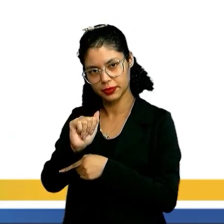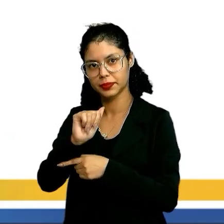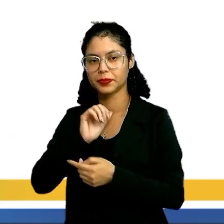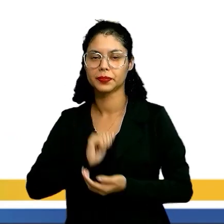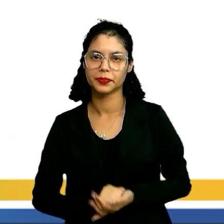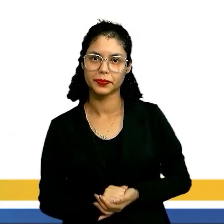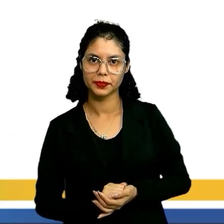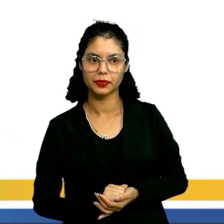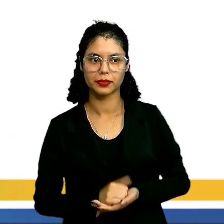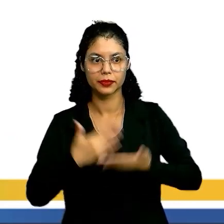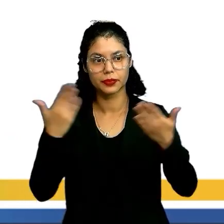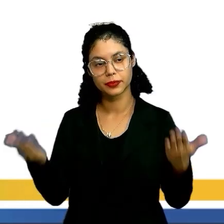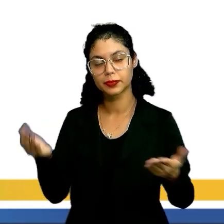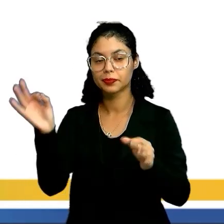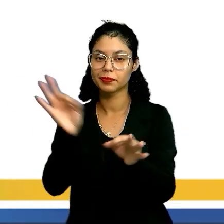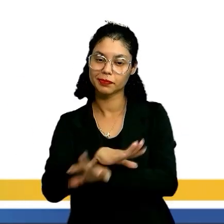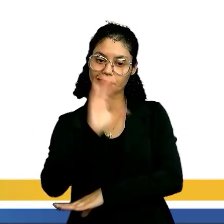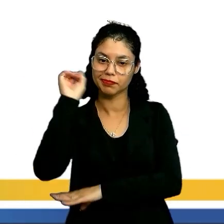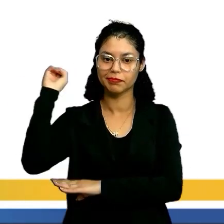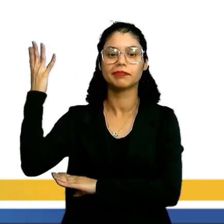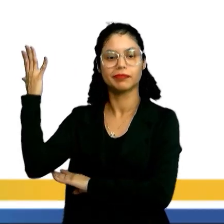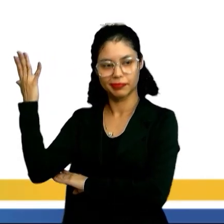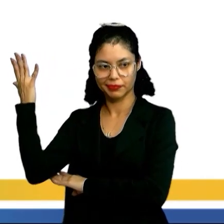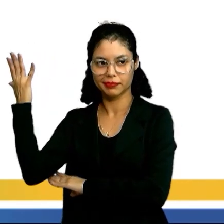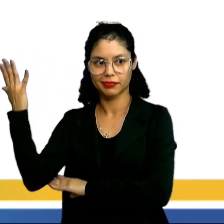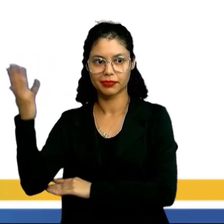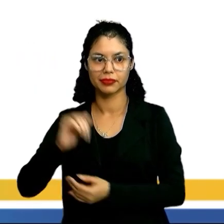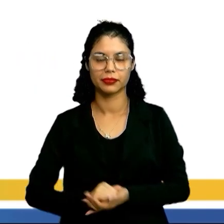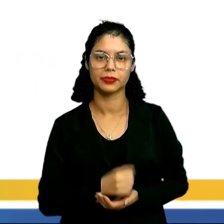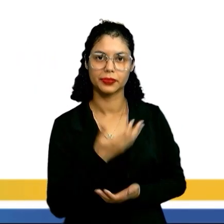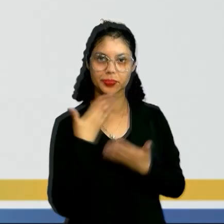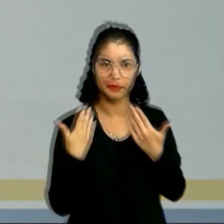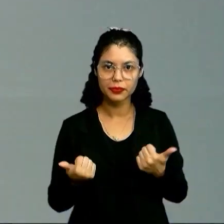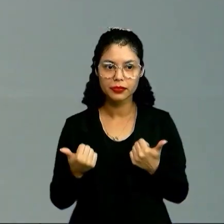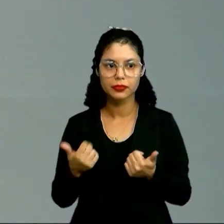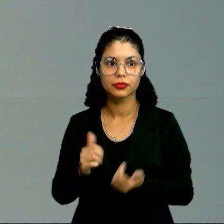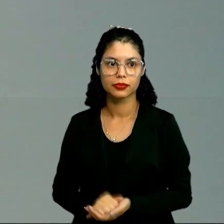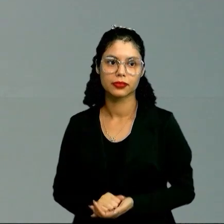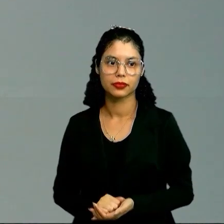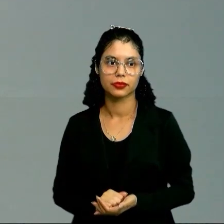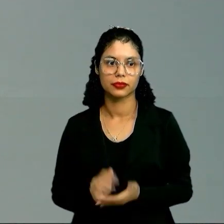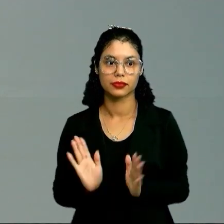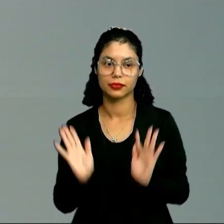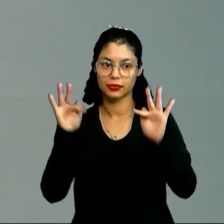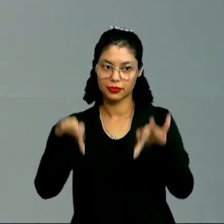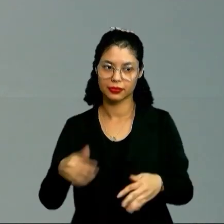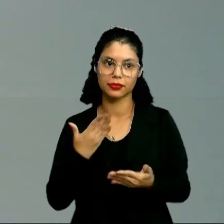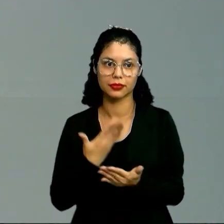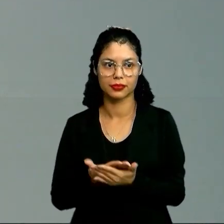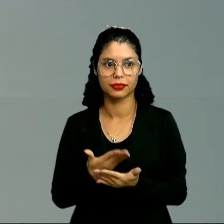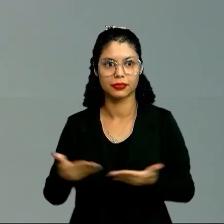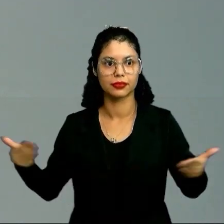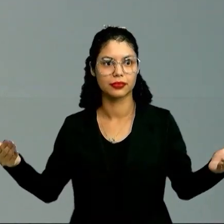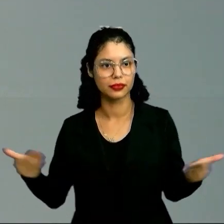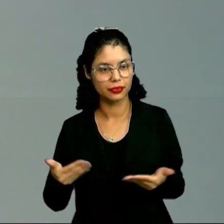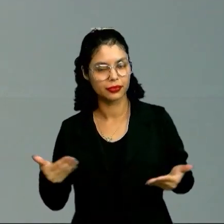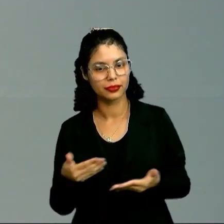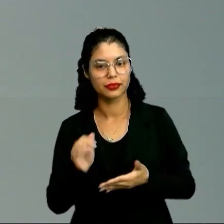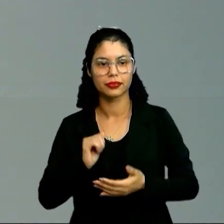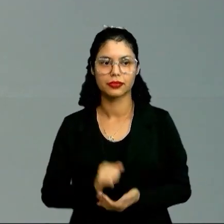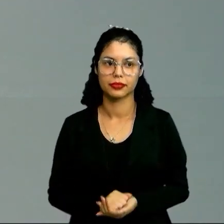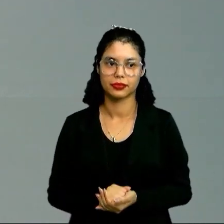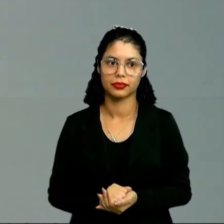gemas laterais, que foi o que aconteceu aí com a planta, tá, pessoal? Bom, a gente encerra a nossa aula por